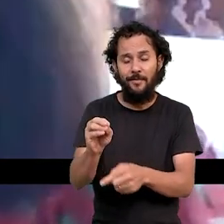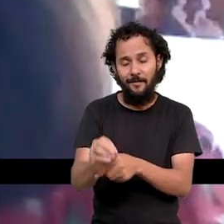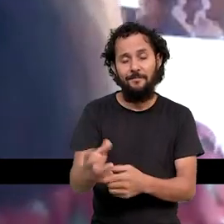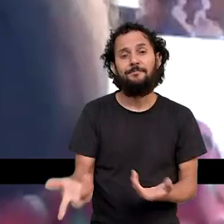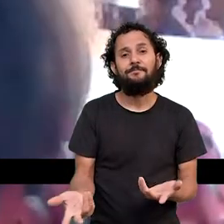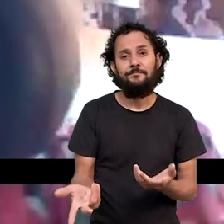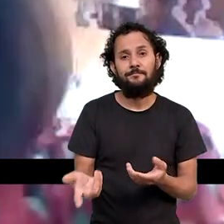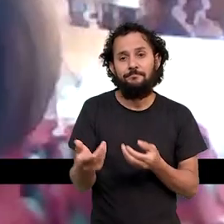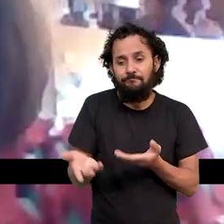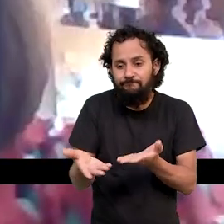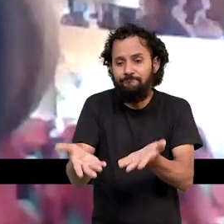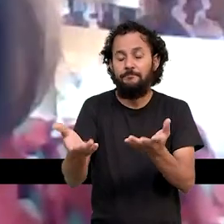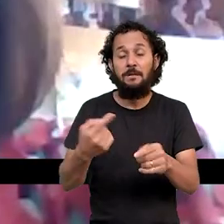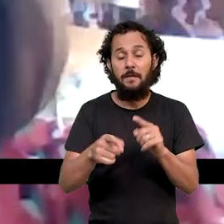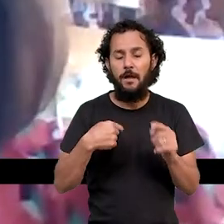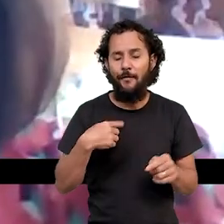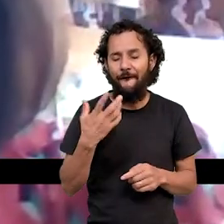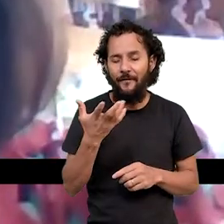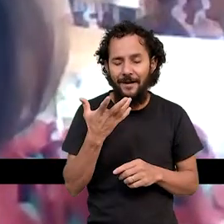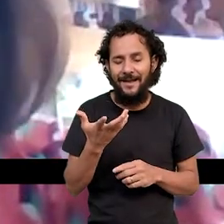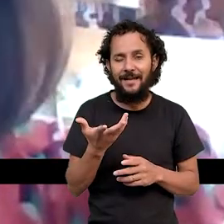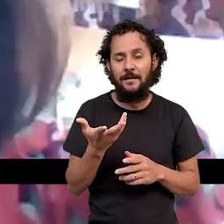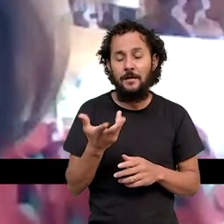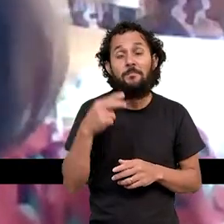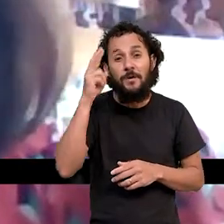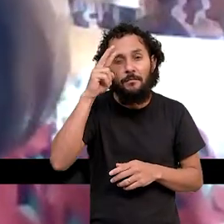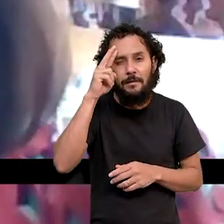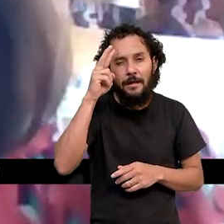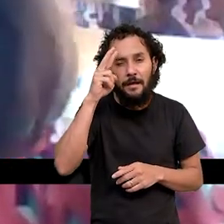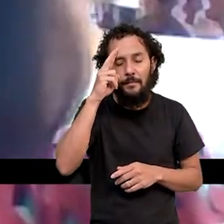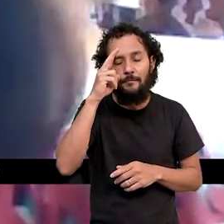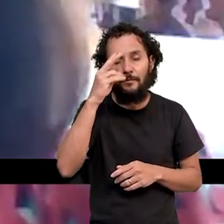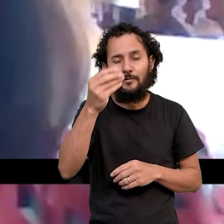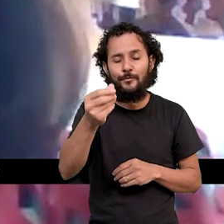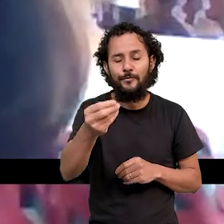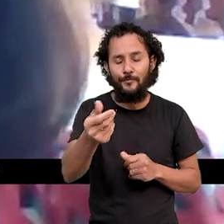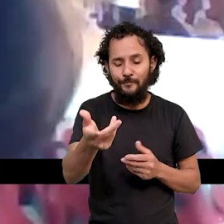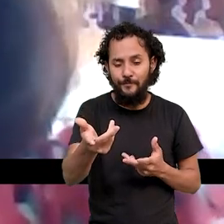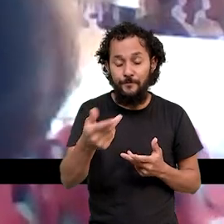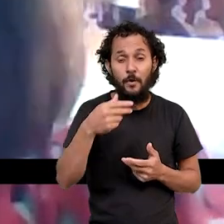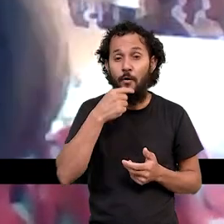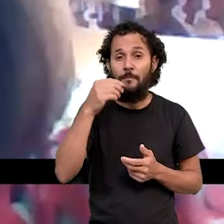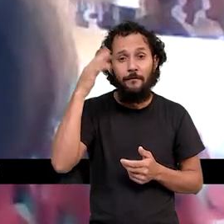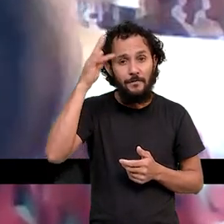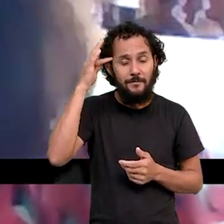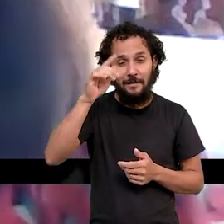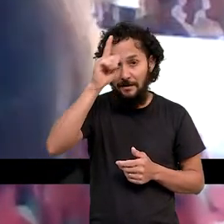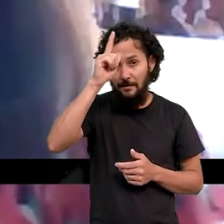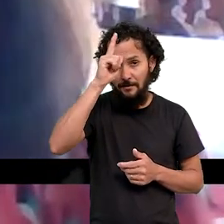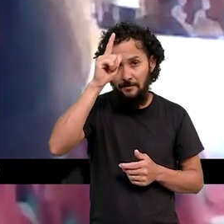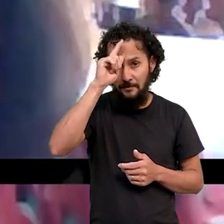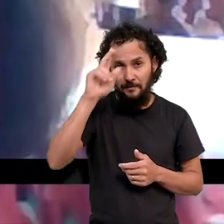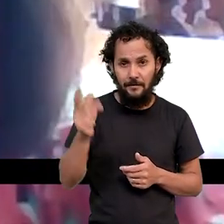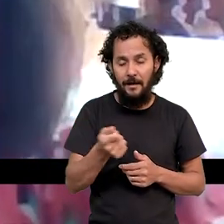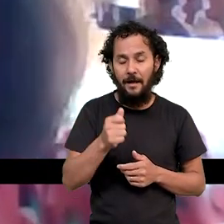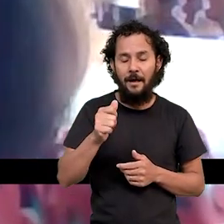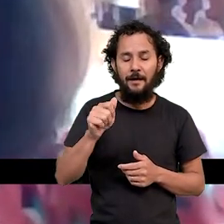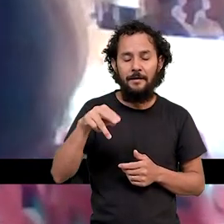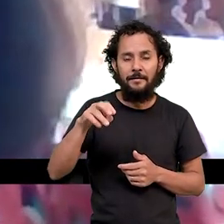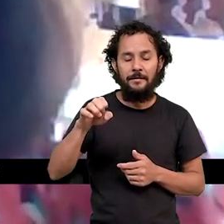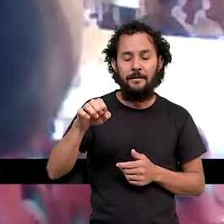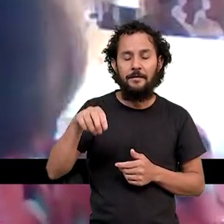educar. E aí, eu só queria, eu me lembro sempre de um filósofo alemão chamado